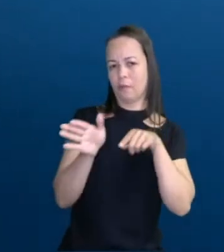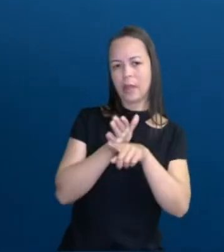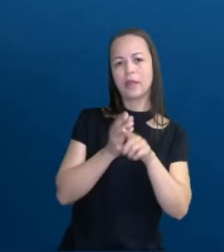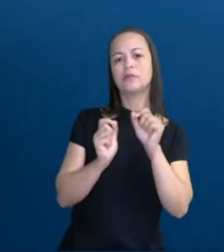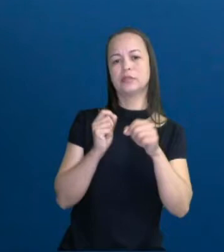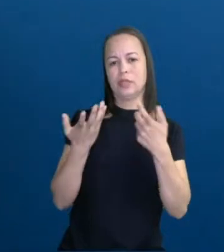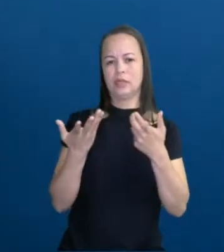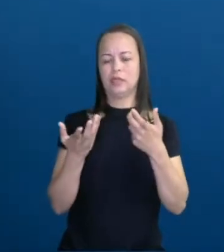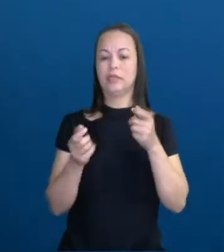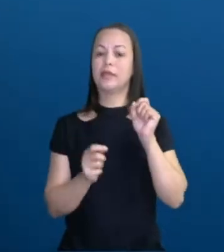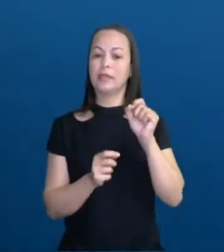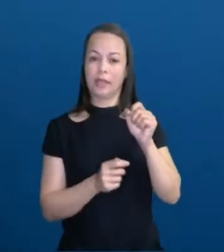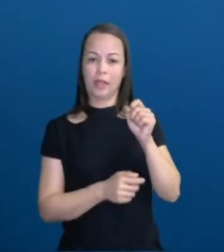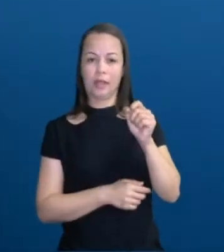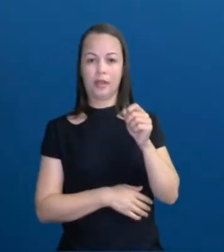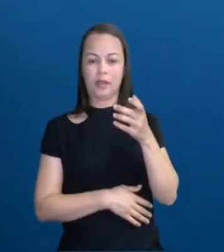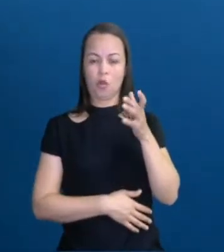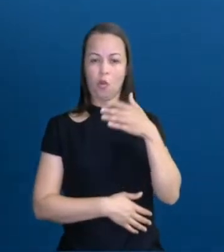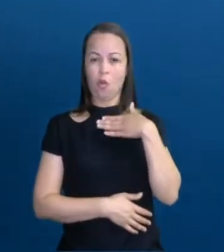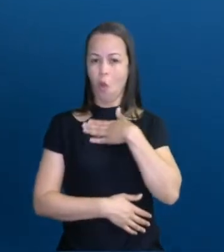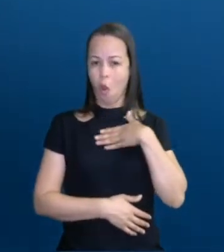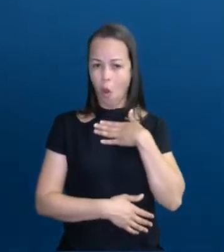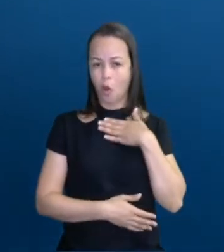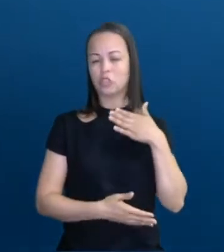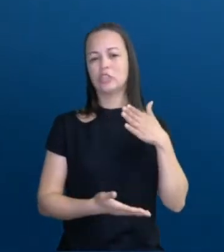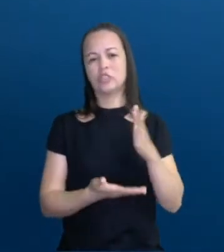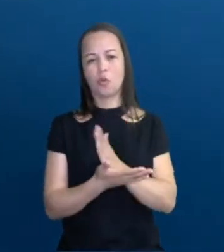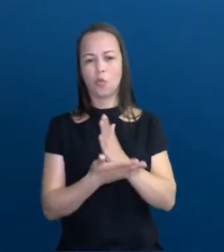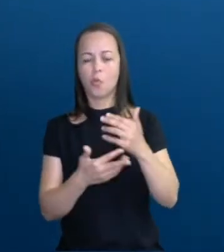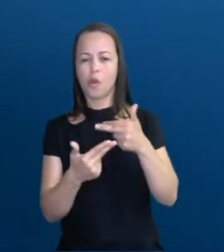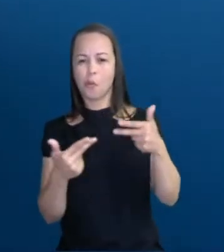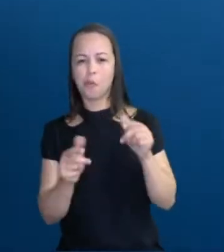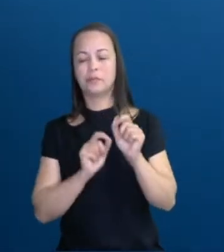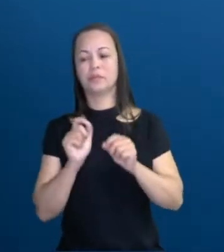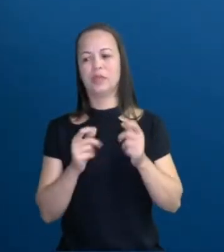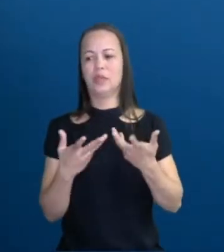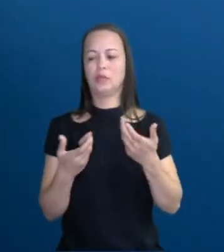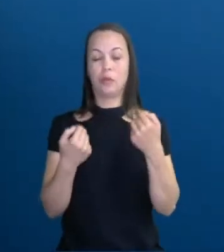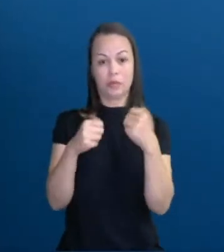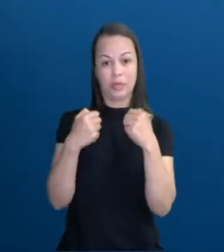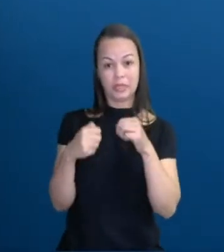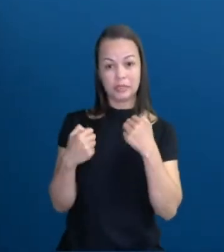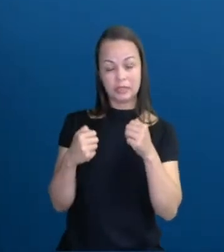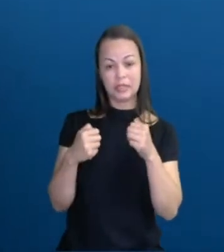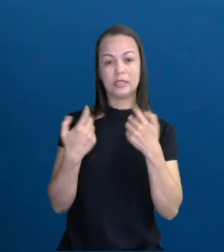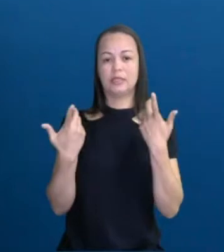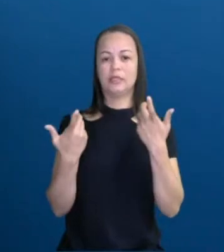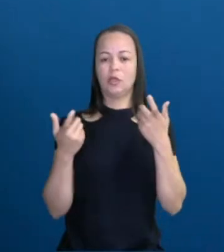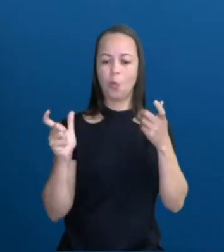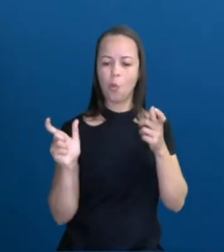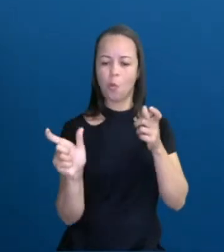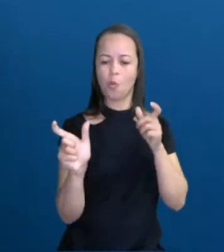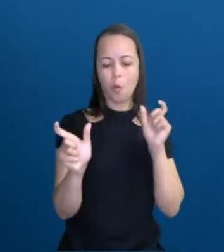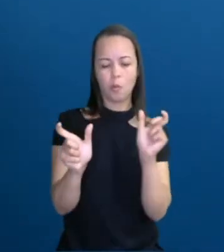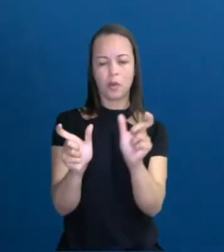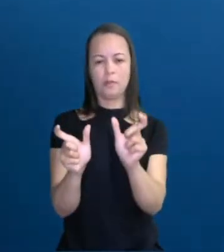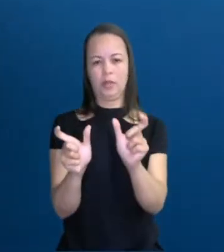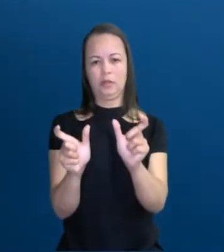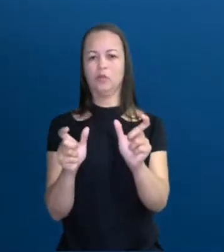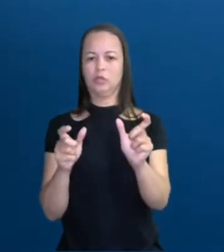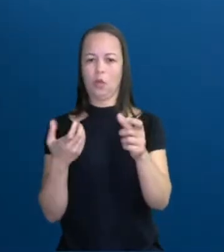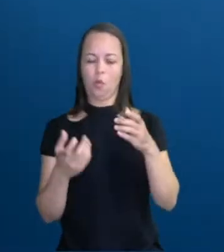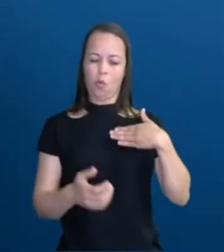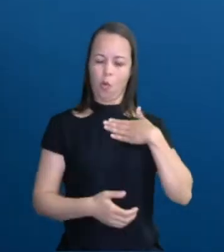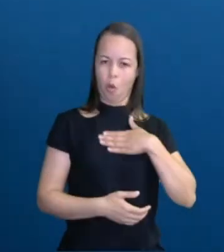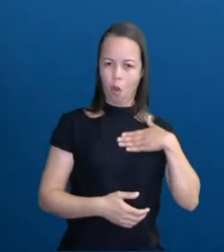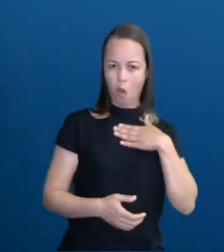coisa. Percebam que o verbo gostar, ele necessita de um complemento. É justamente o de pizza. Quando